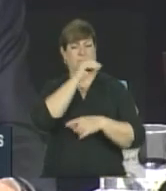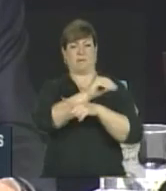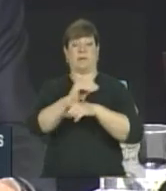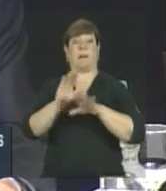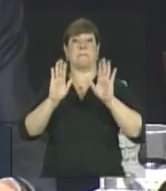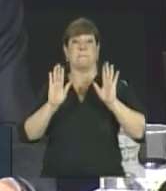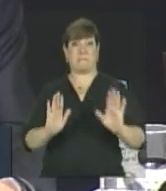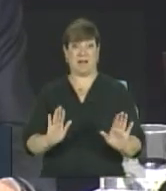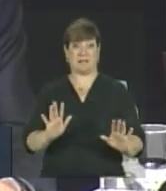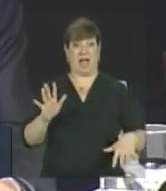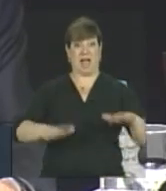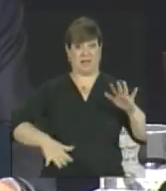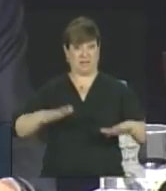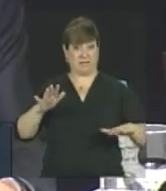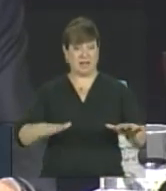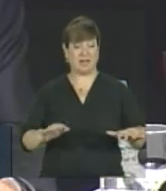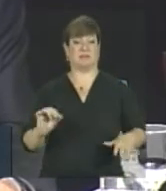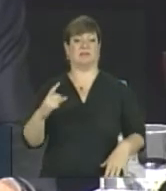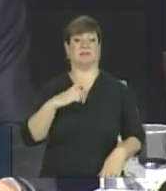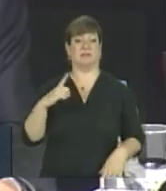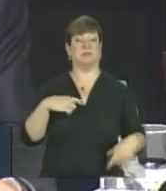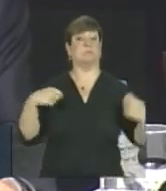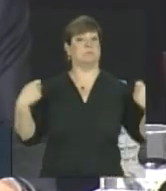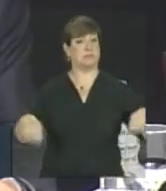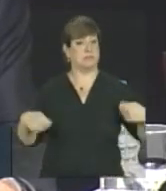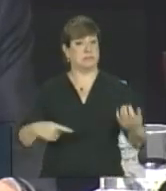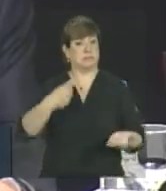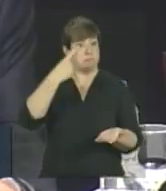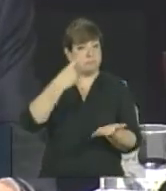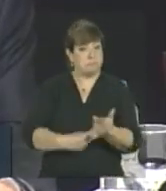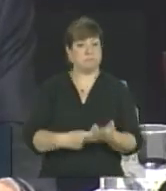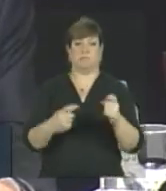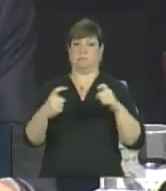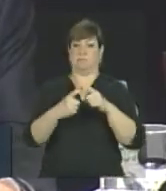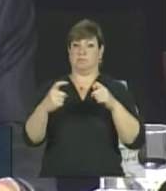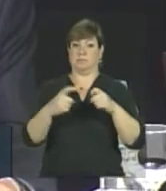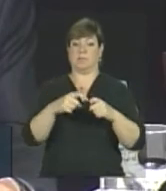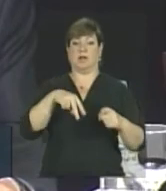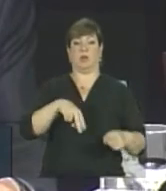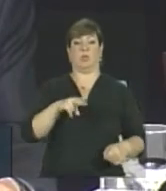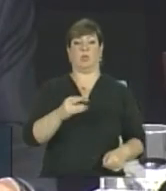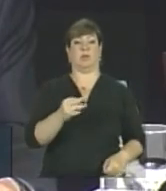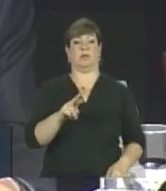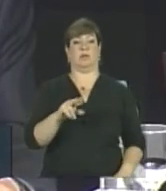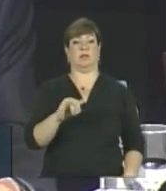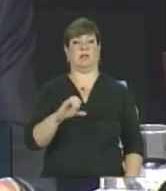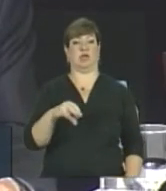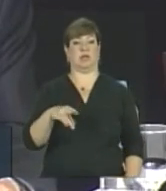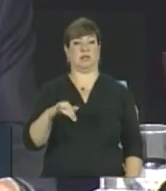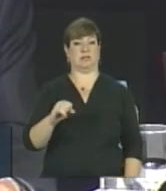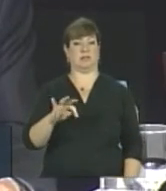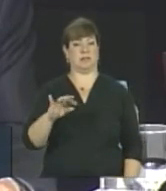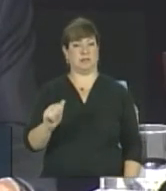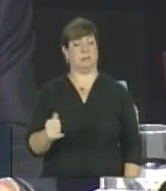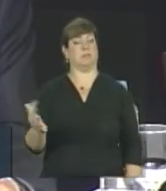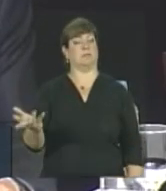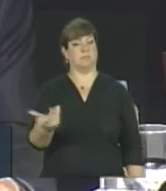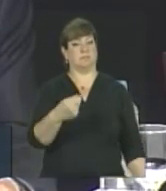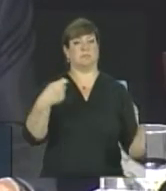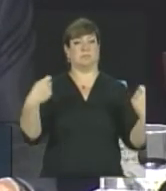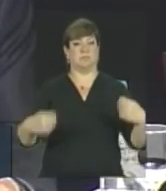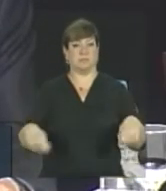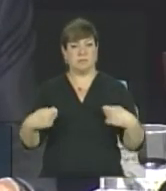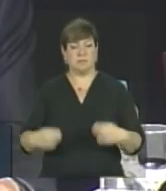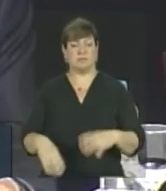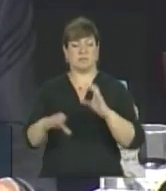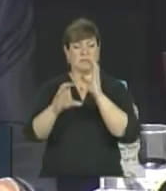de exigência, é preciso que se agregue conhecimento